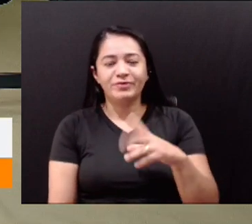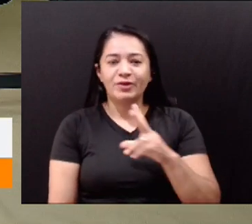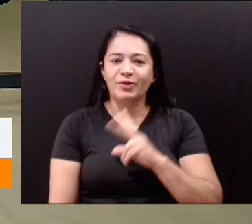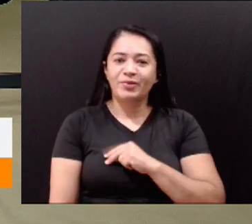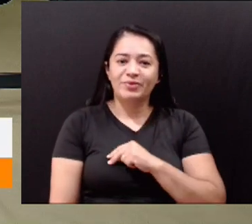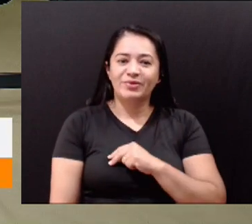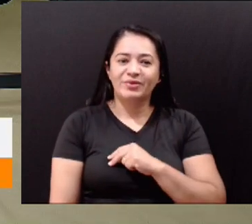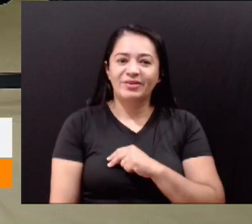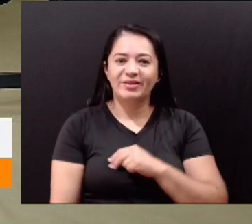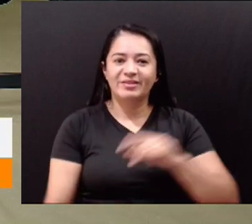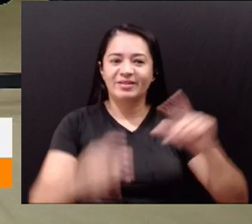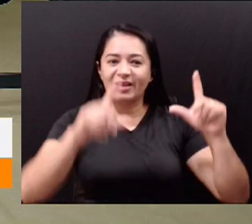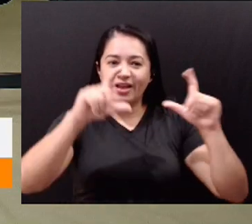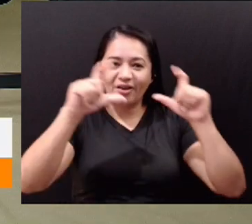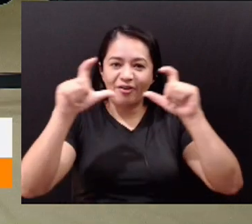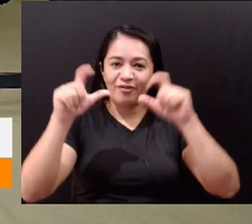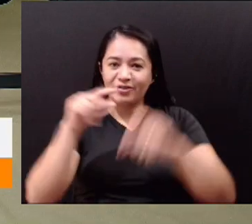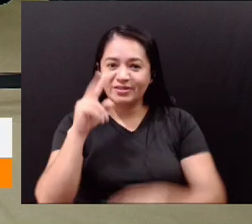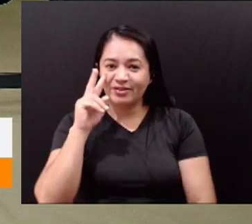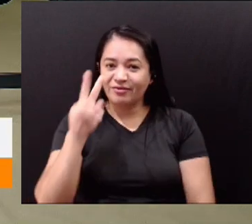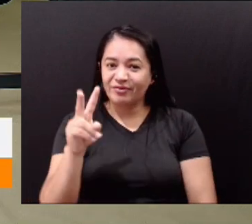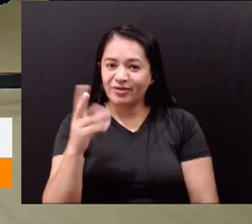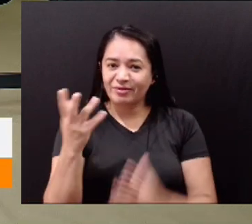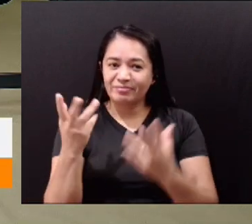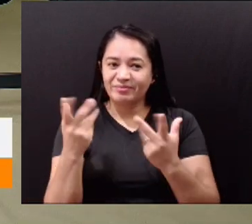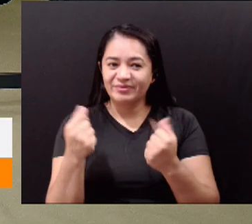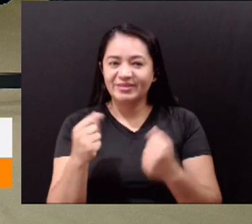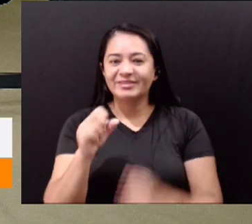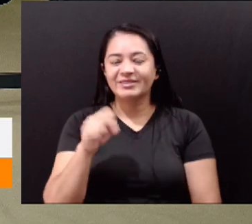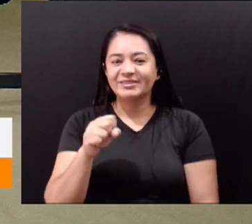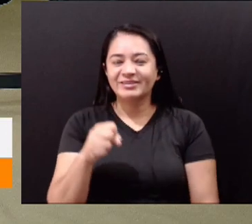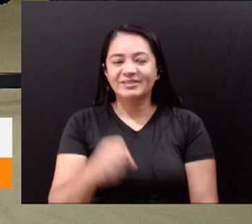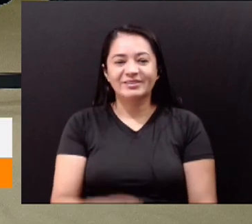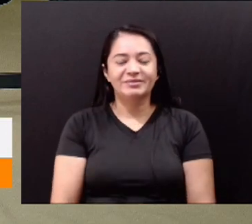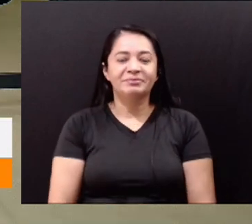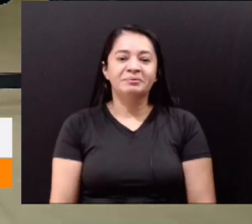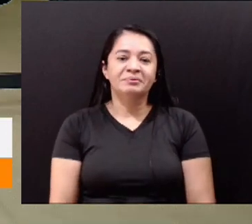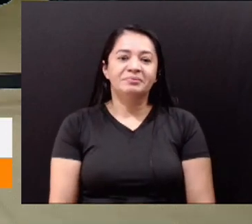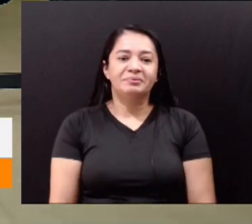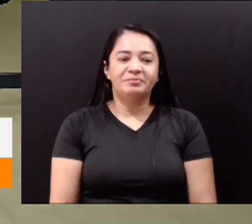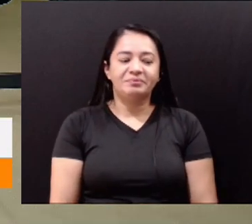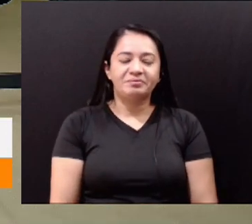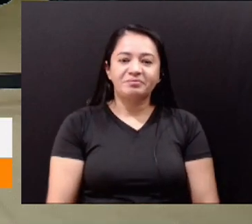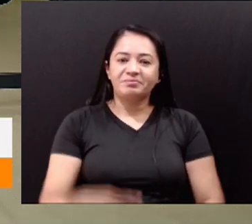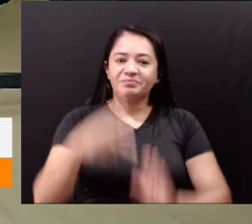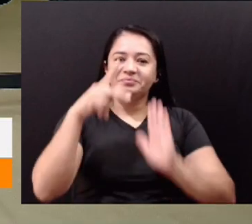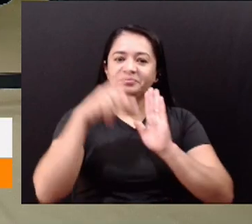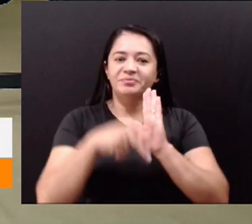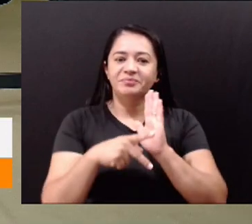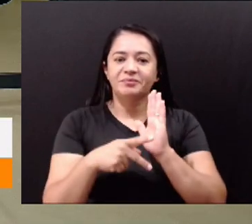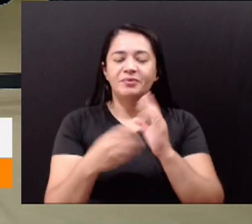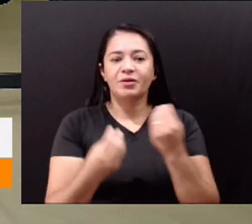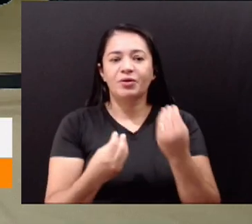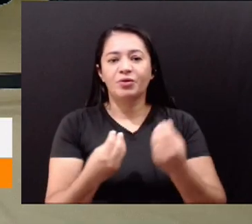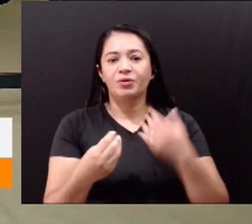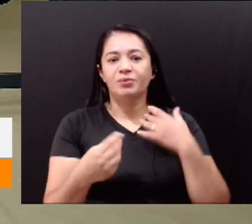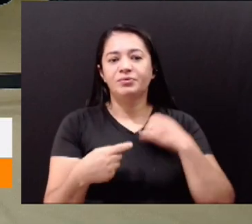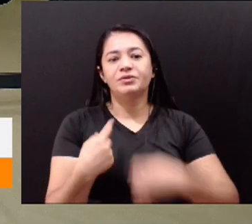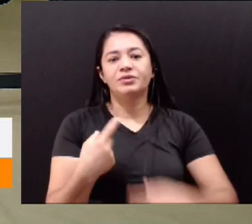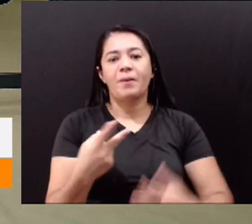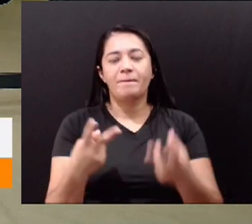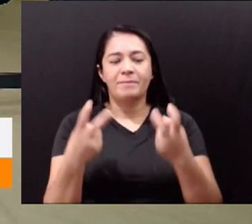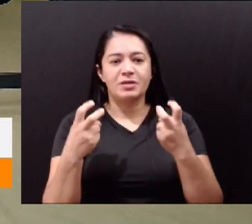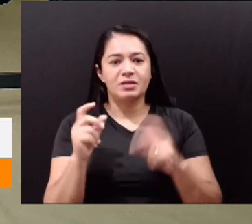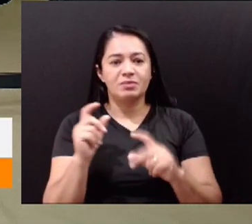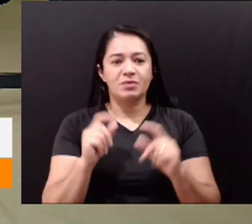Você viu que Aham. maravilha, né? Sim, Qual que é a sim. avaliação que você faz desse projeto? E a gente percebe pelas fotos, claro, que a gente vai tirar foto, a gente